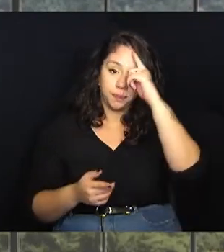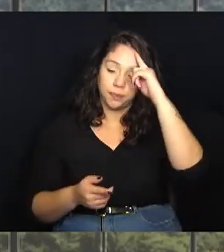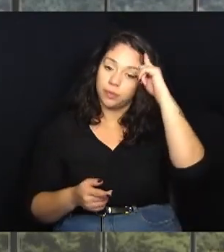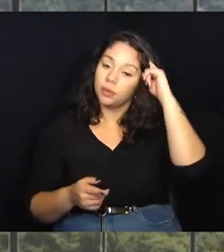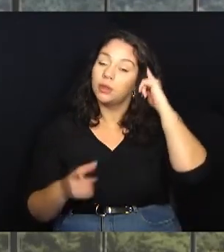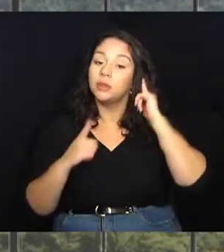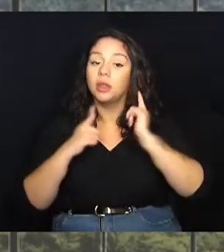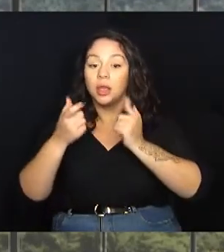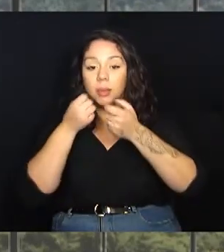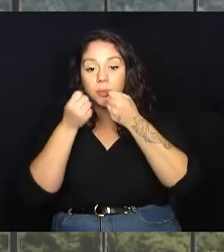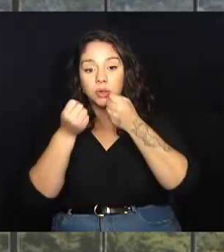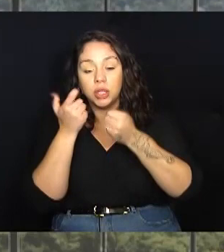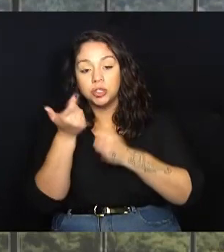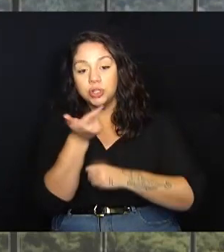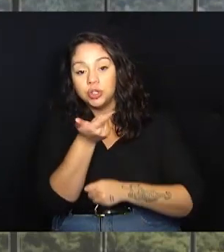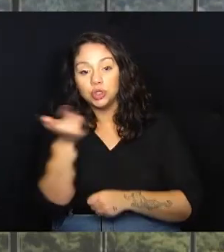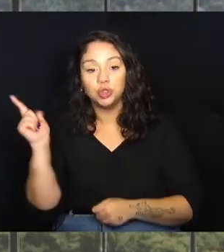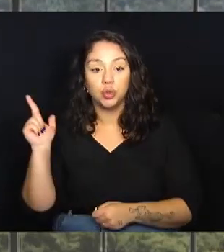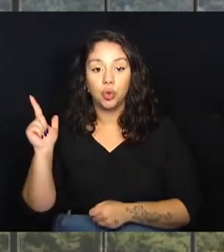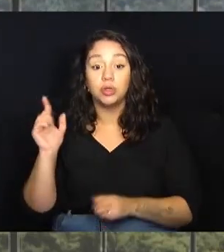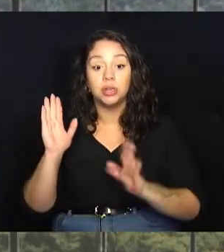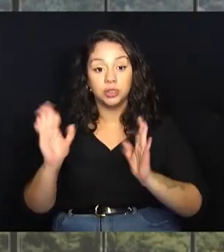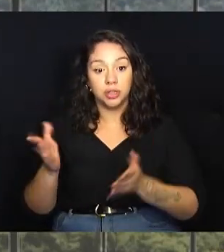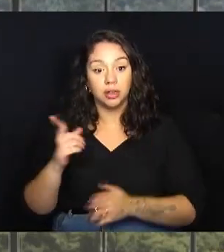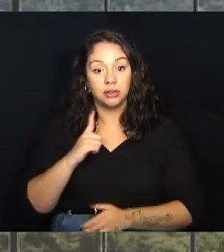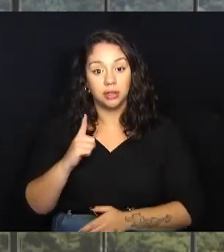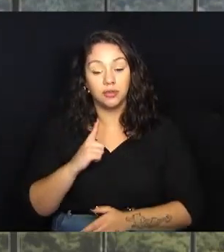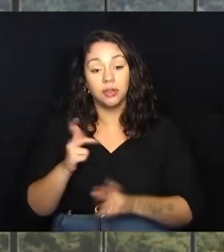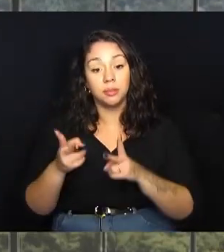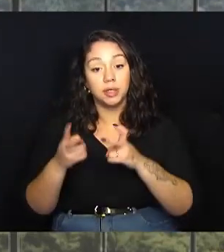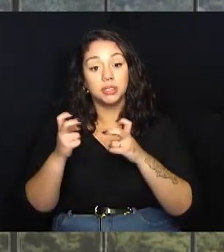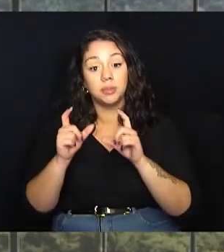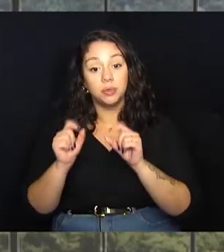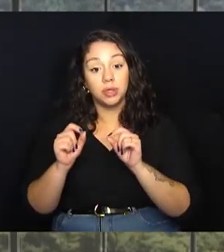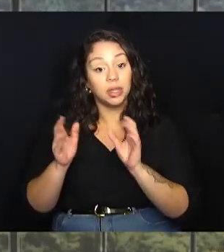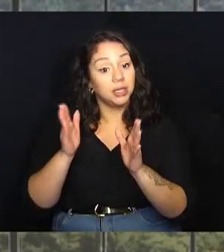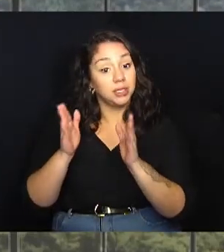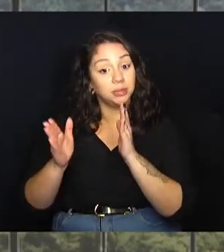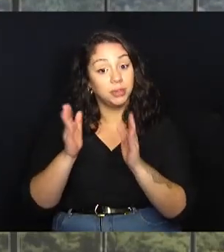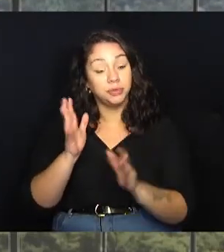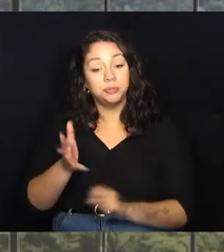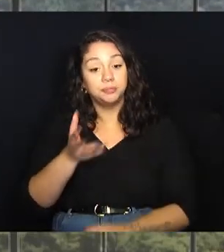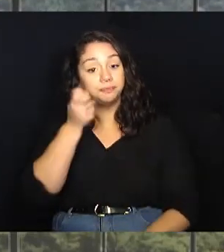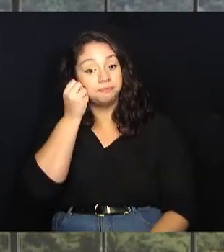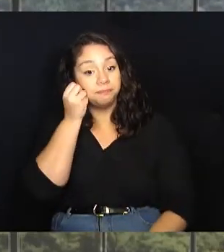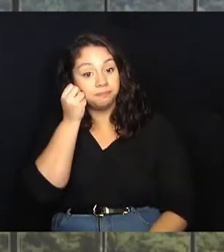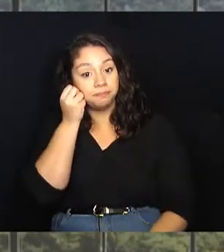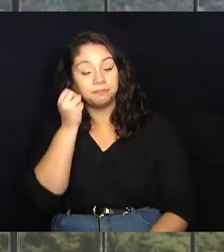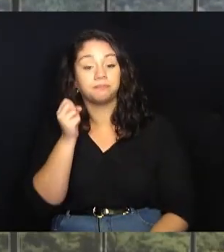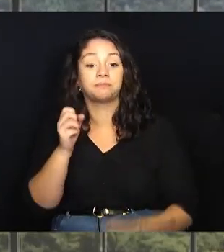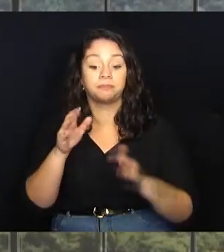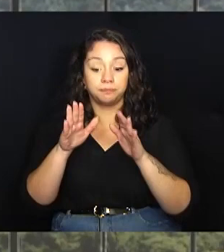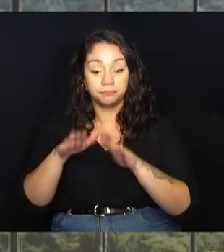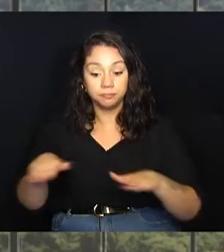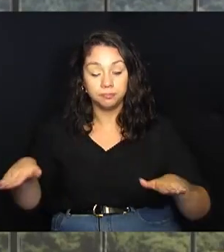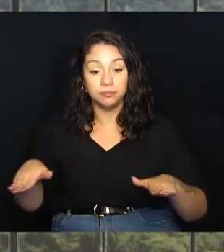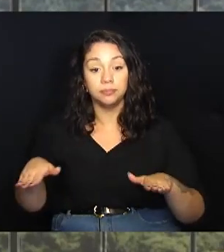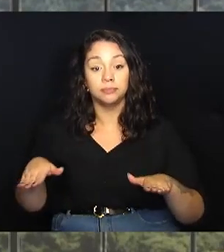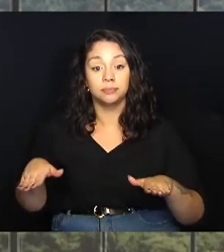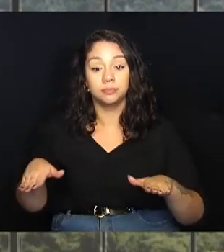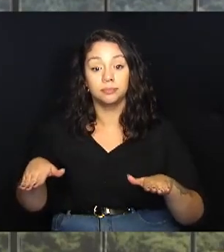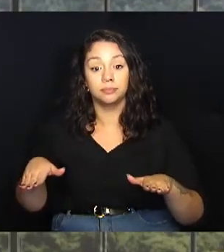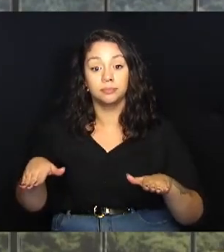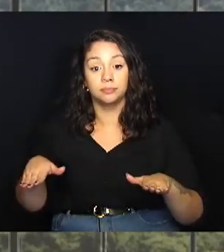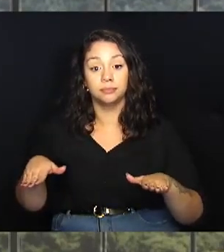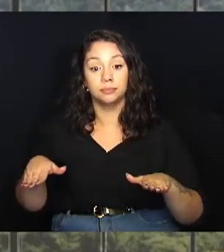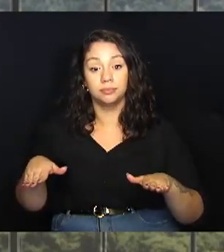reportagem quanto outras que a gente já fez aqui, a gente percebe que no período de acolhimento, essa criança chama